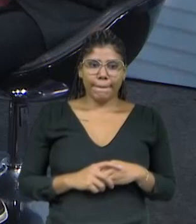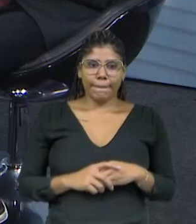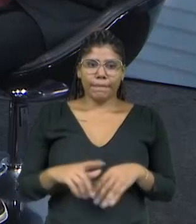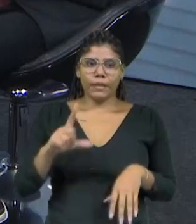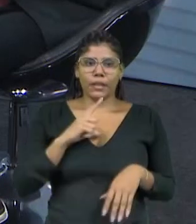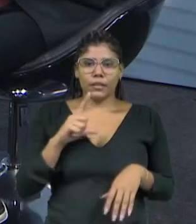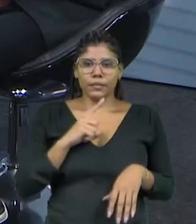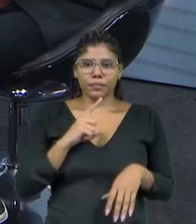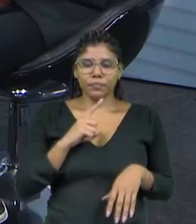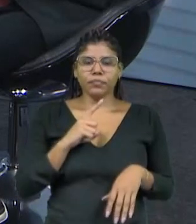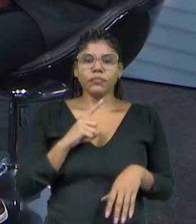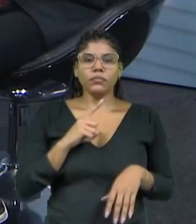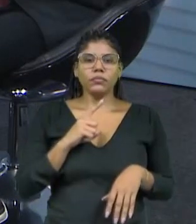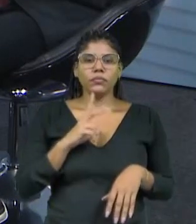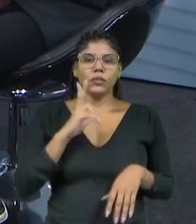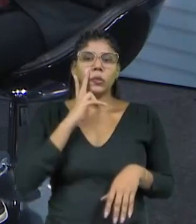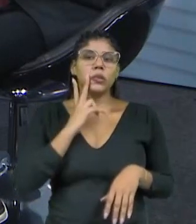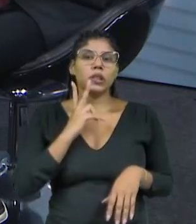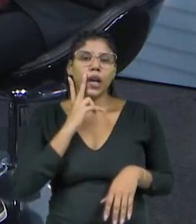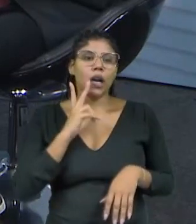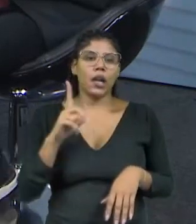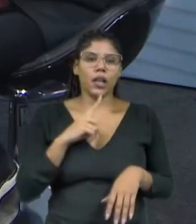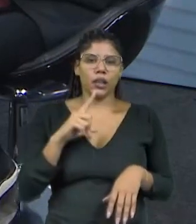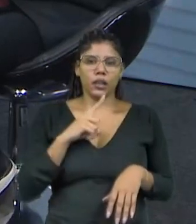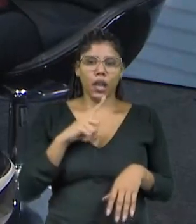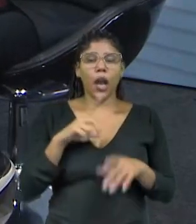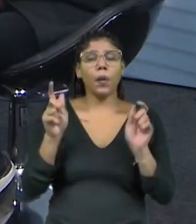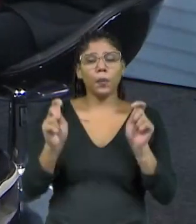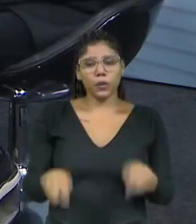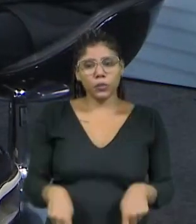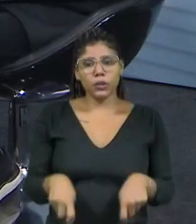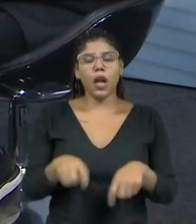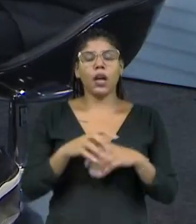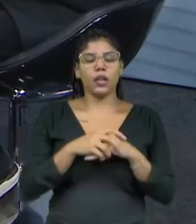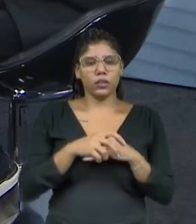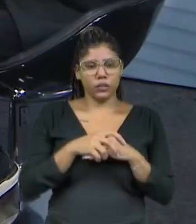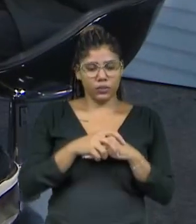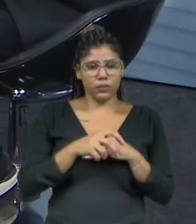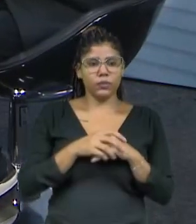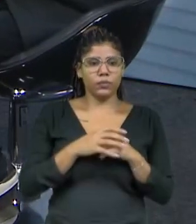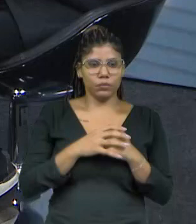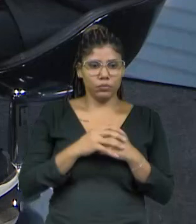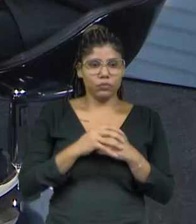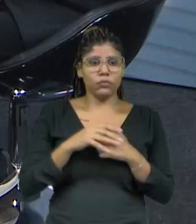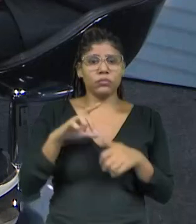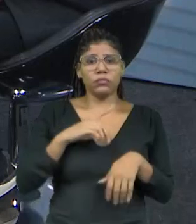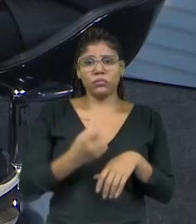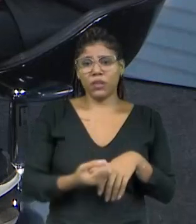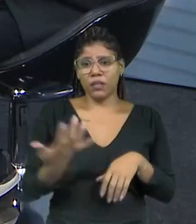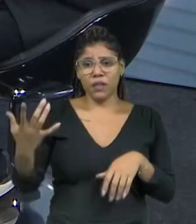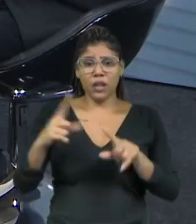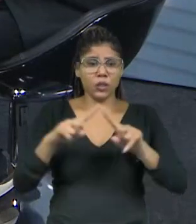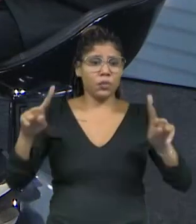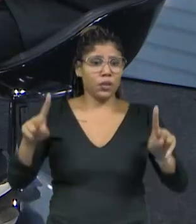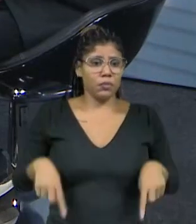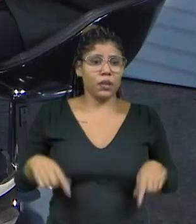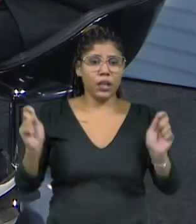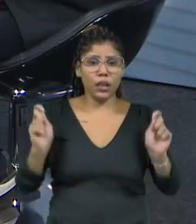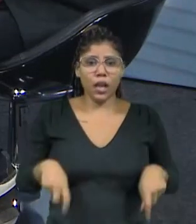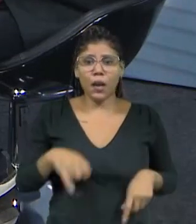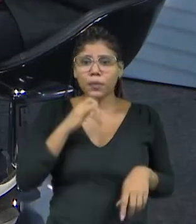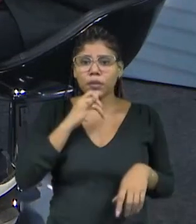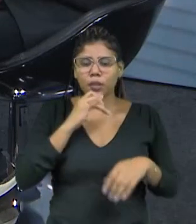as... No Ceará tem como alcançar, pelo menos caminhar nesse sentido. Claro, nós temos vários programas que vão, né? Por exemplo, a